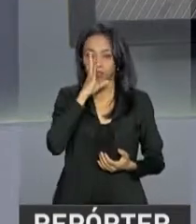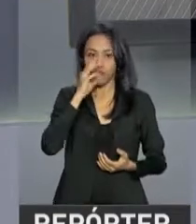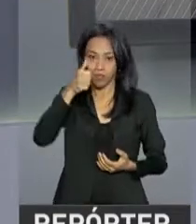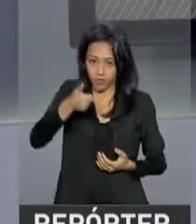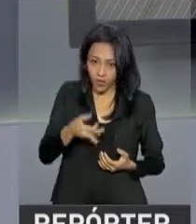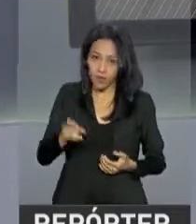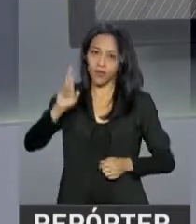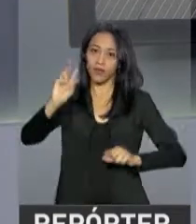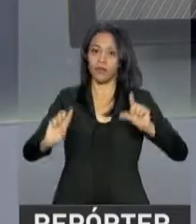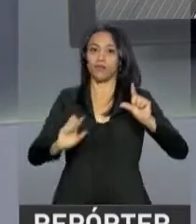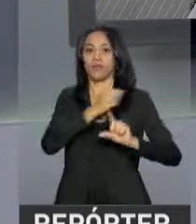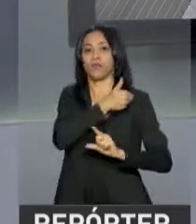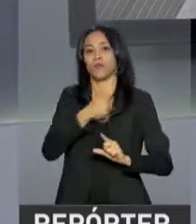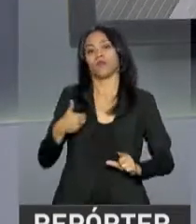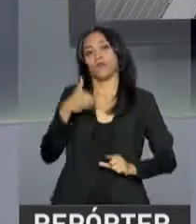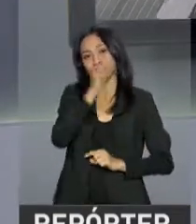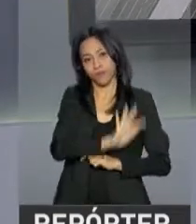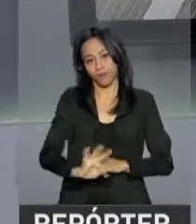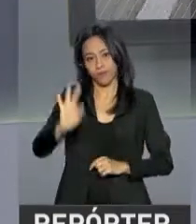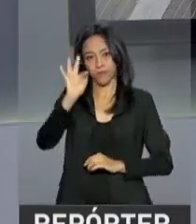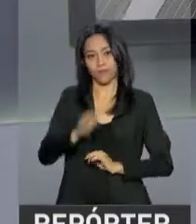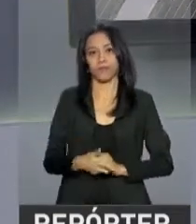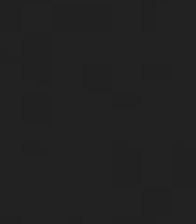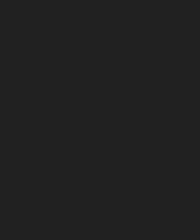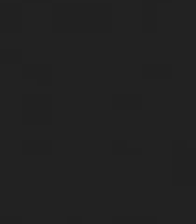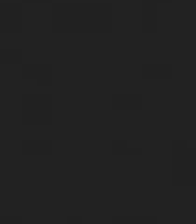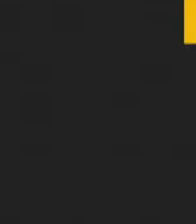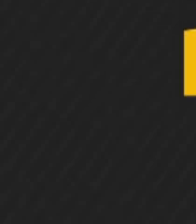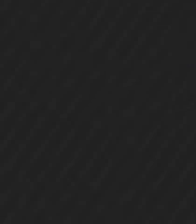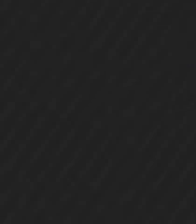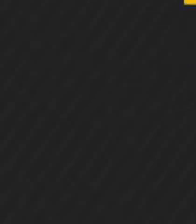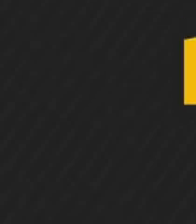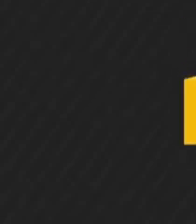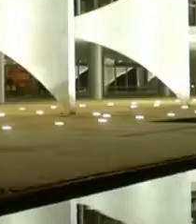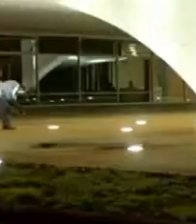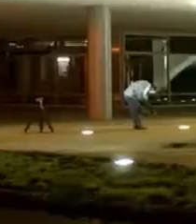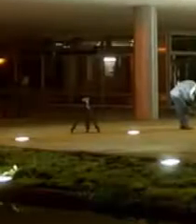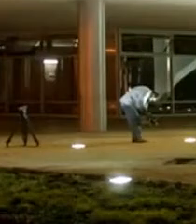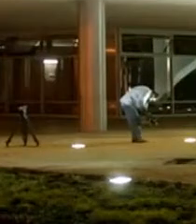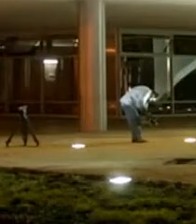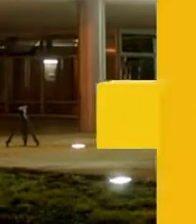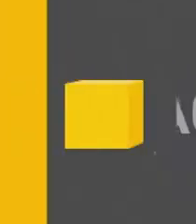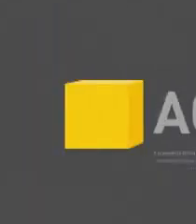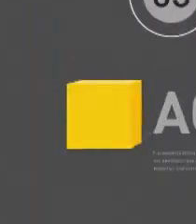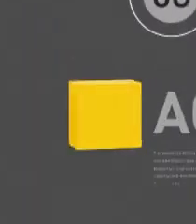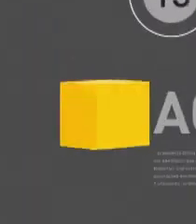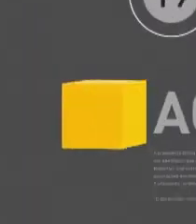gente aqui na NBR, a TV do Governo Federal.